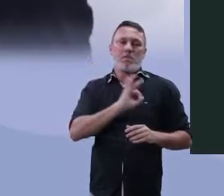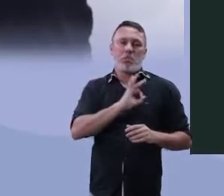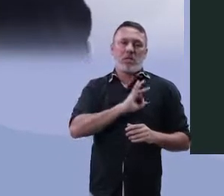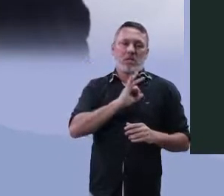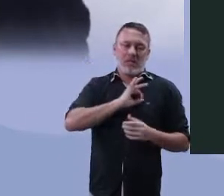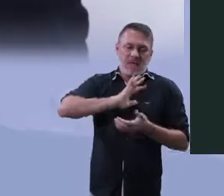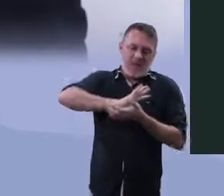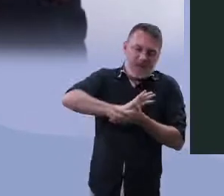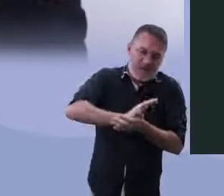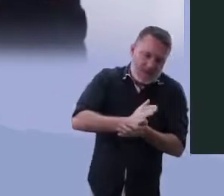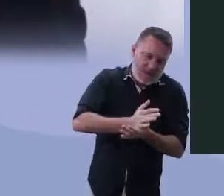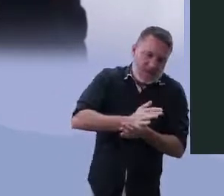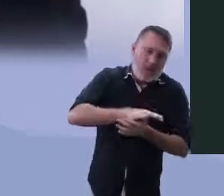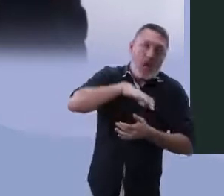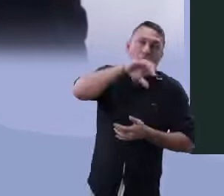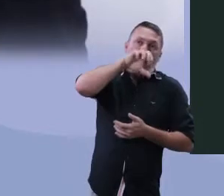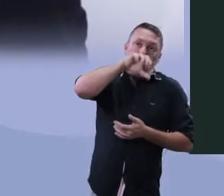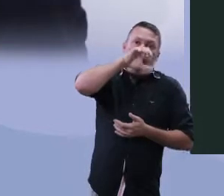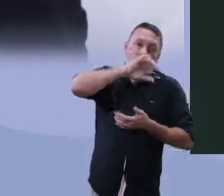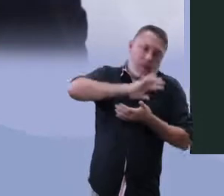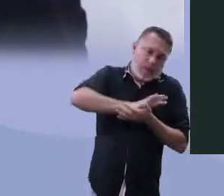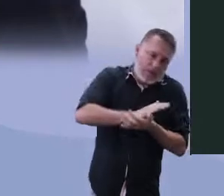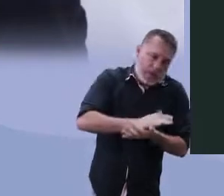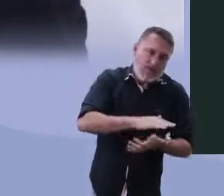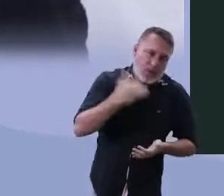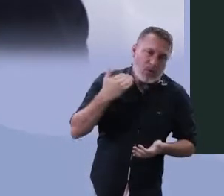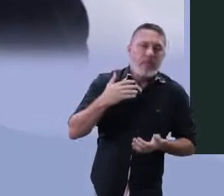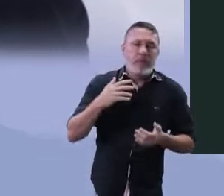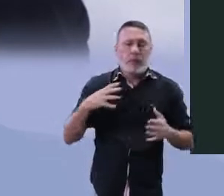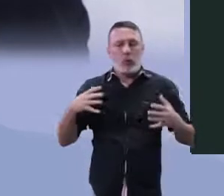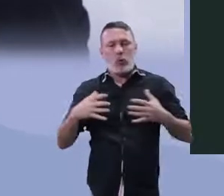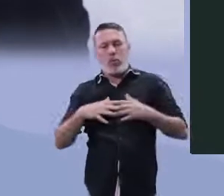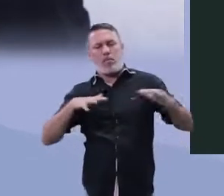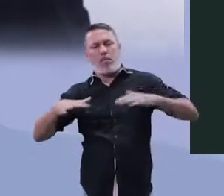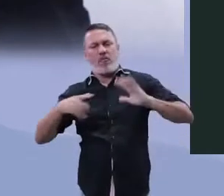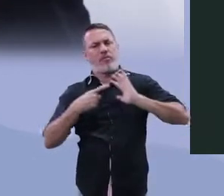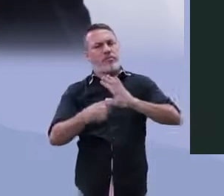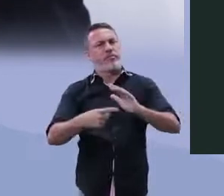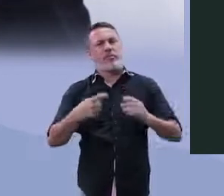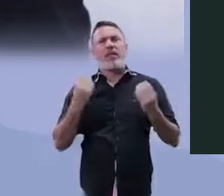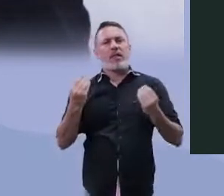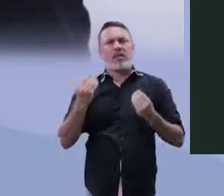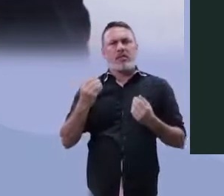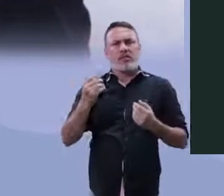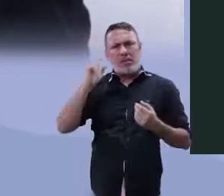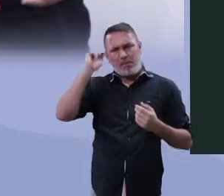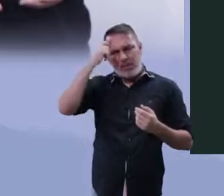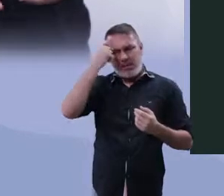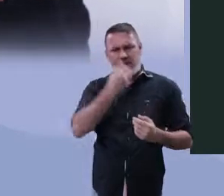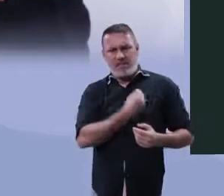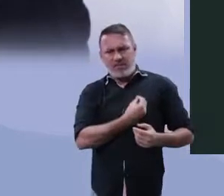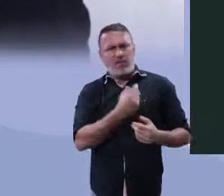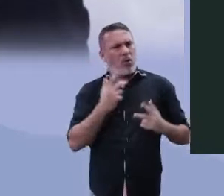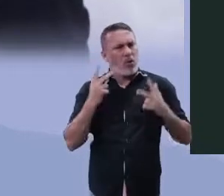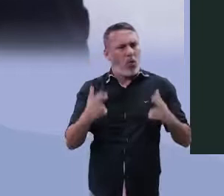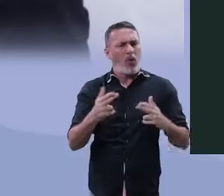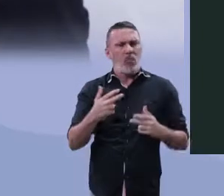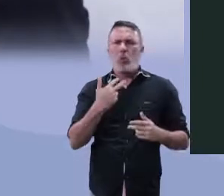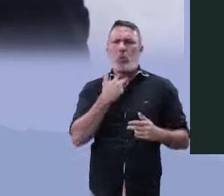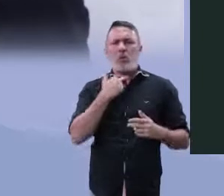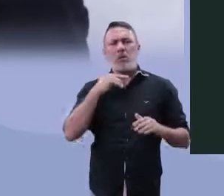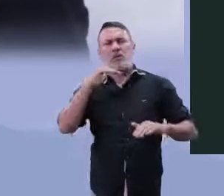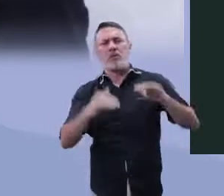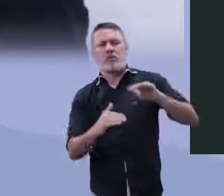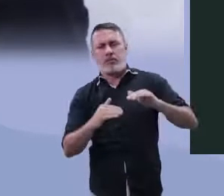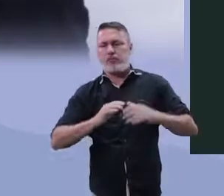Estados Unidos não seja uma coisa recente. Né? Mas o interessante foi a sua capacidade de mobilização e o próprio contexto. Né? Ou